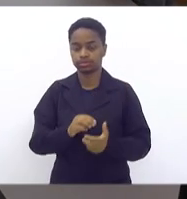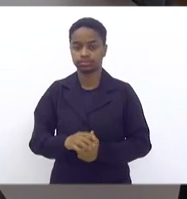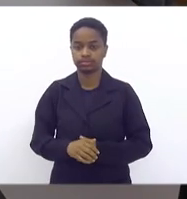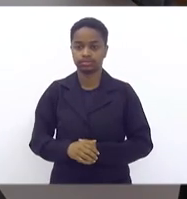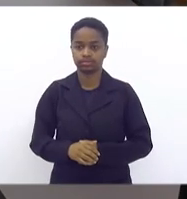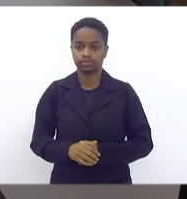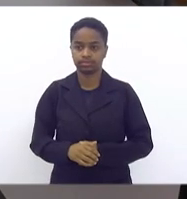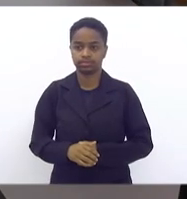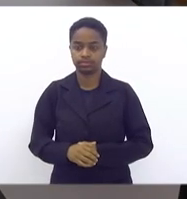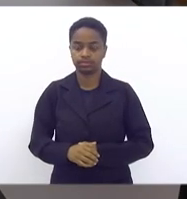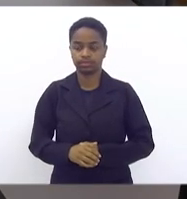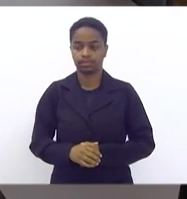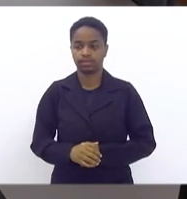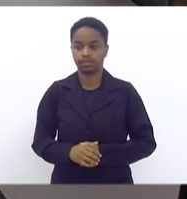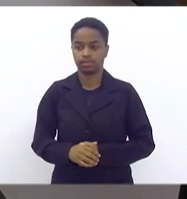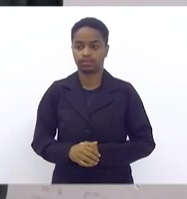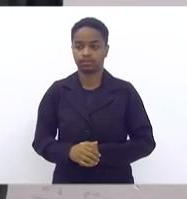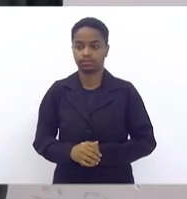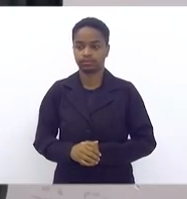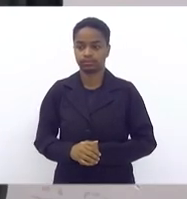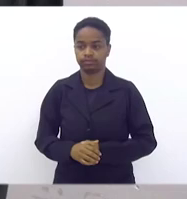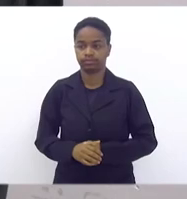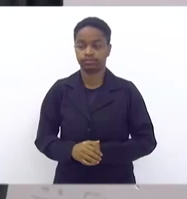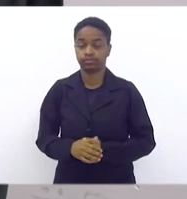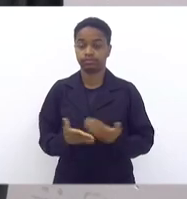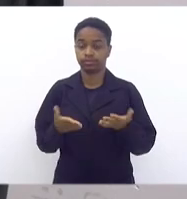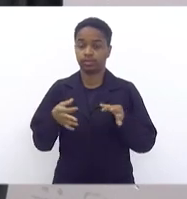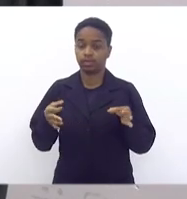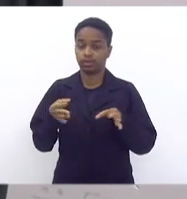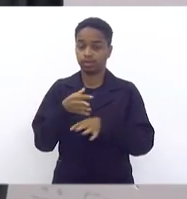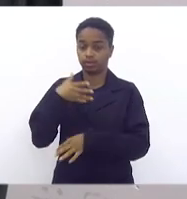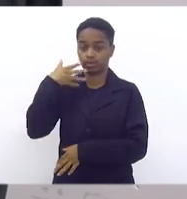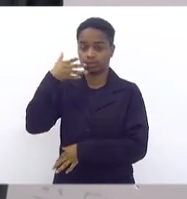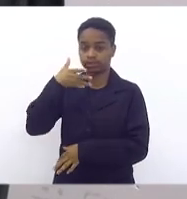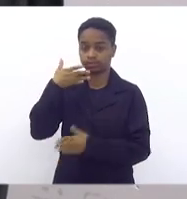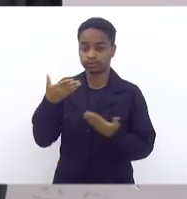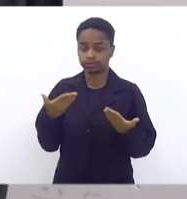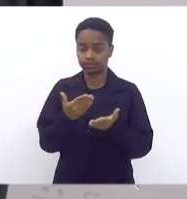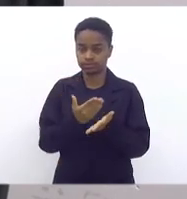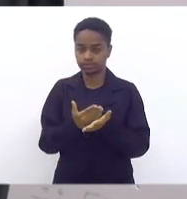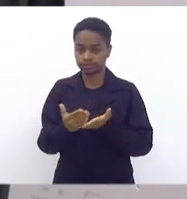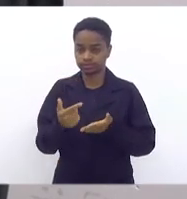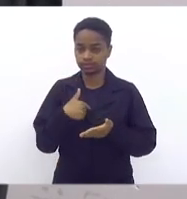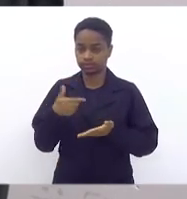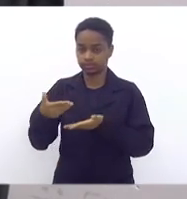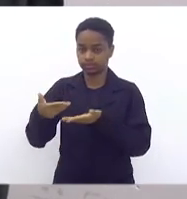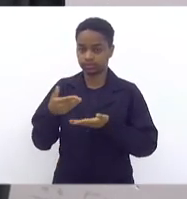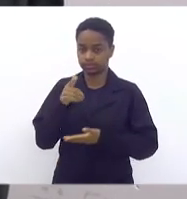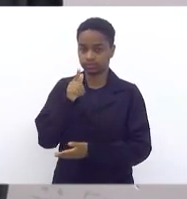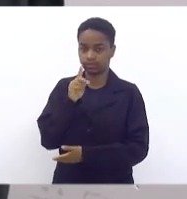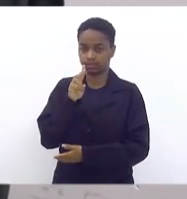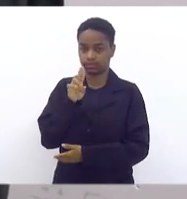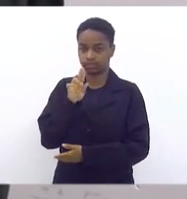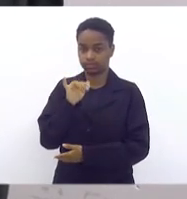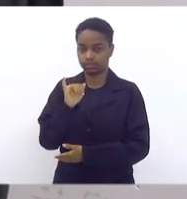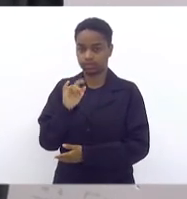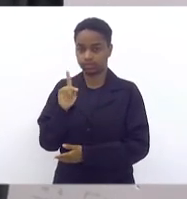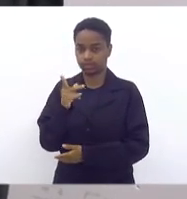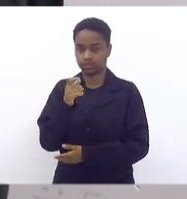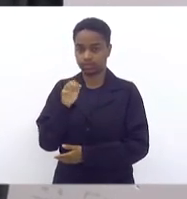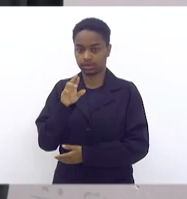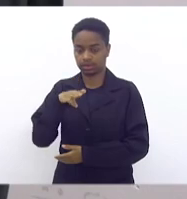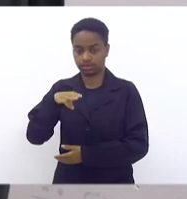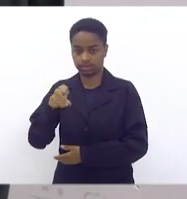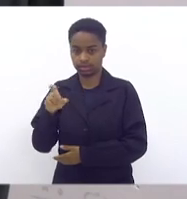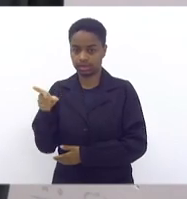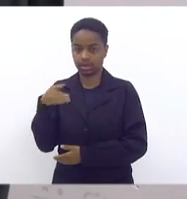feito essa essa fala Inicial Eu convido o senhor Guilherme ziliane carnelos Advogado